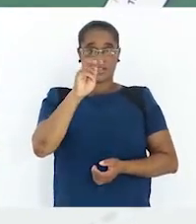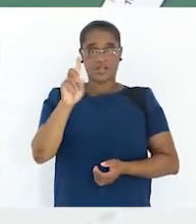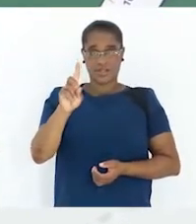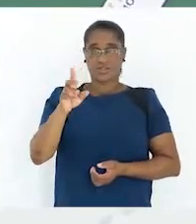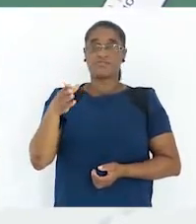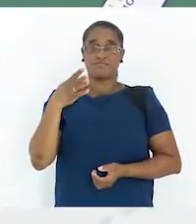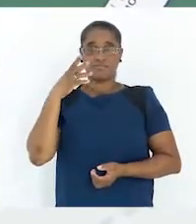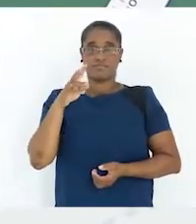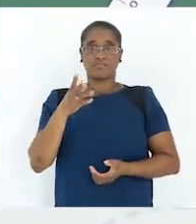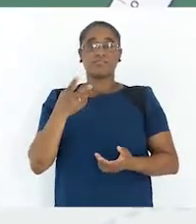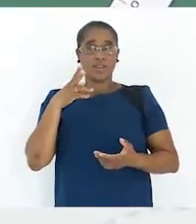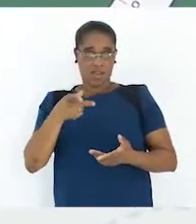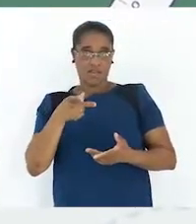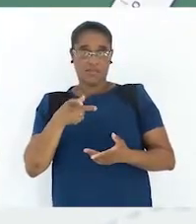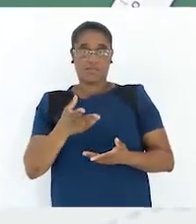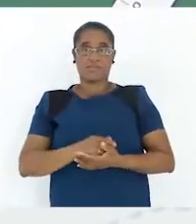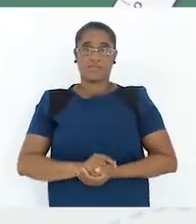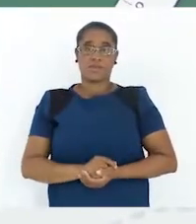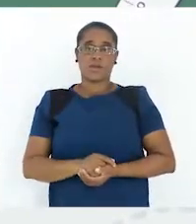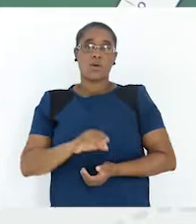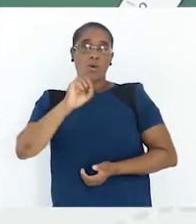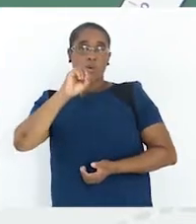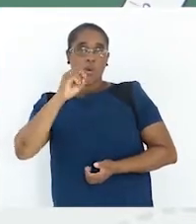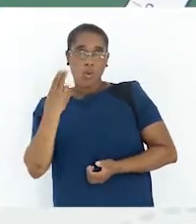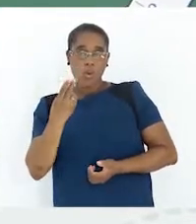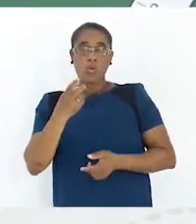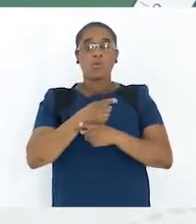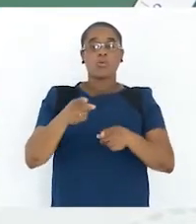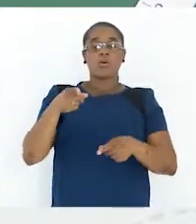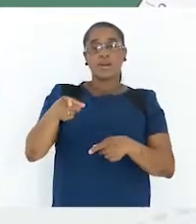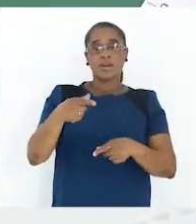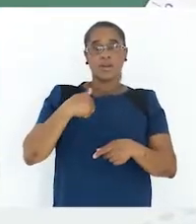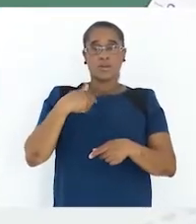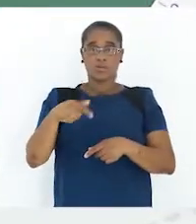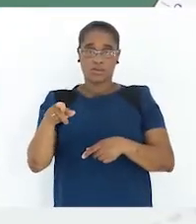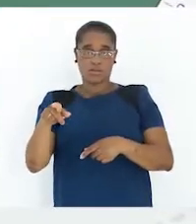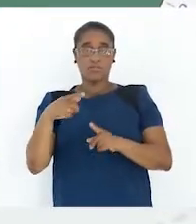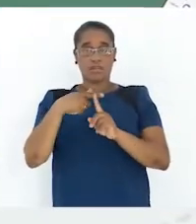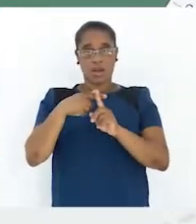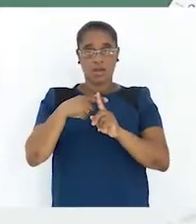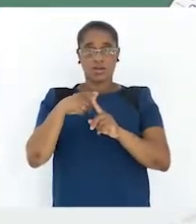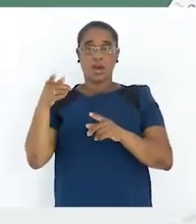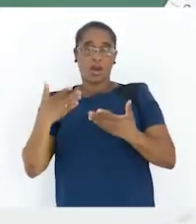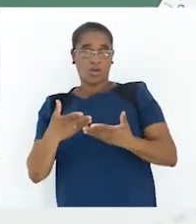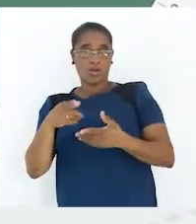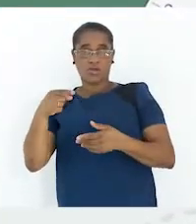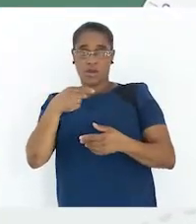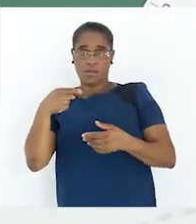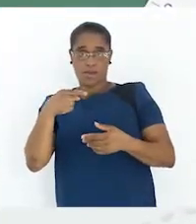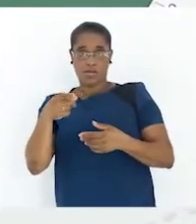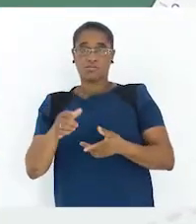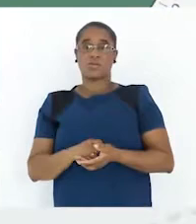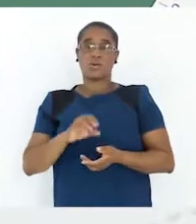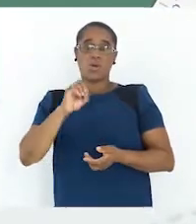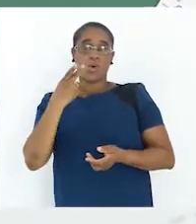36. Não é? Ou, porque aqui eu usei mais, eu vou usar menos. Ou